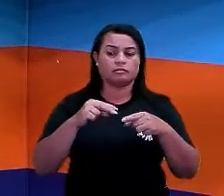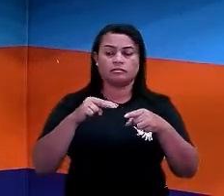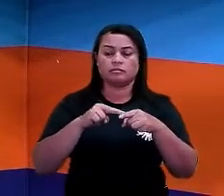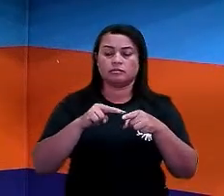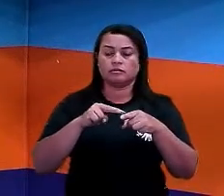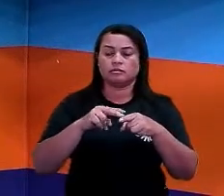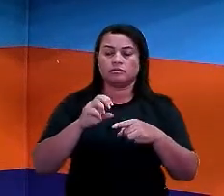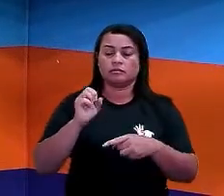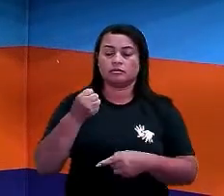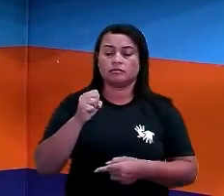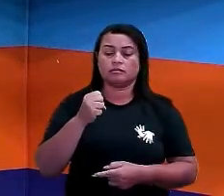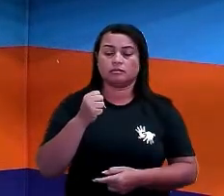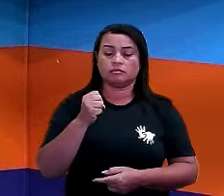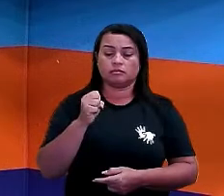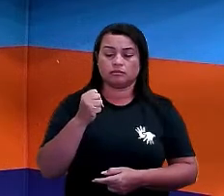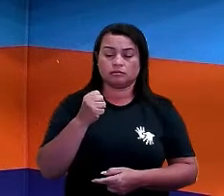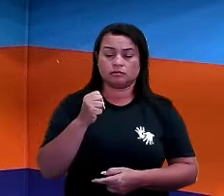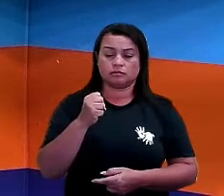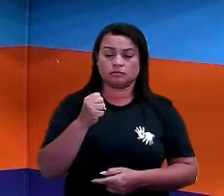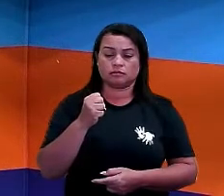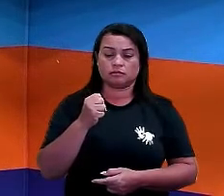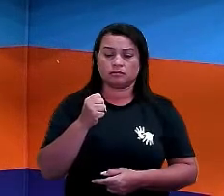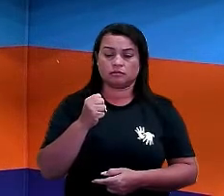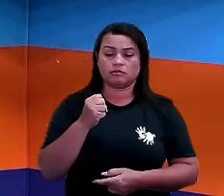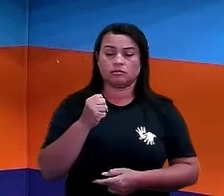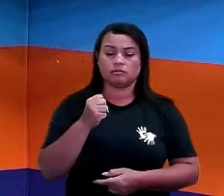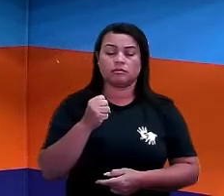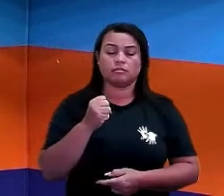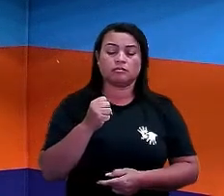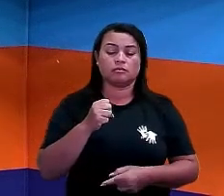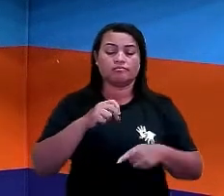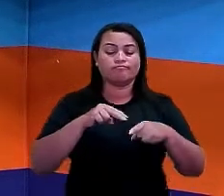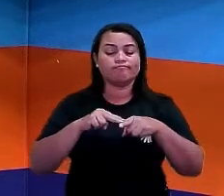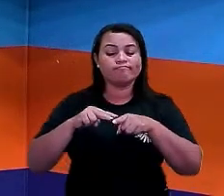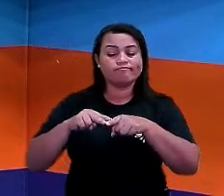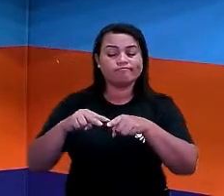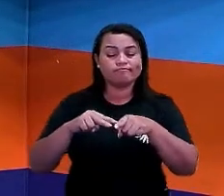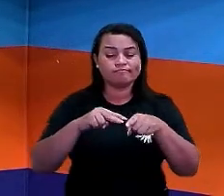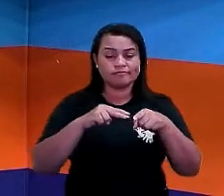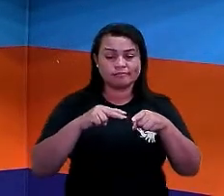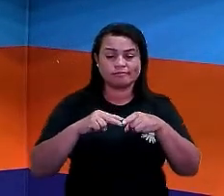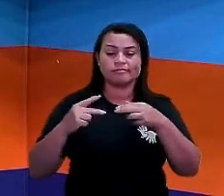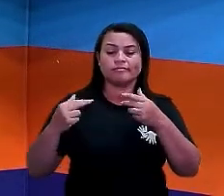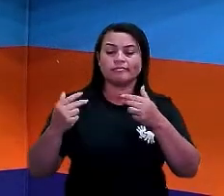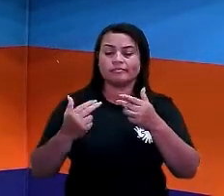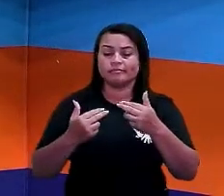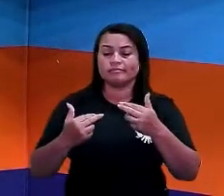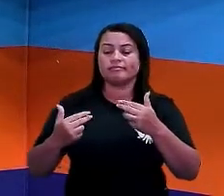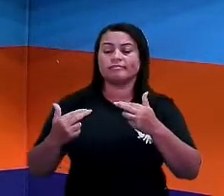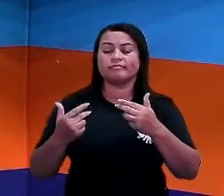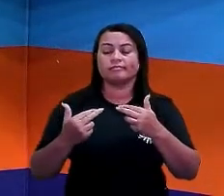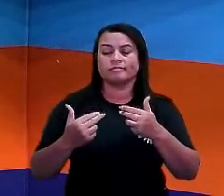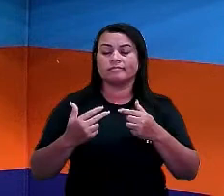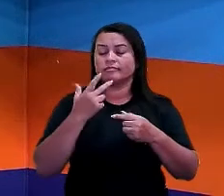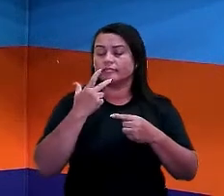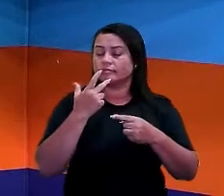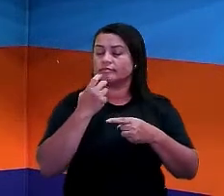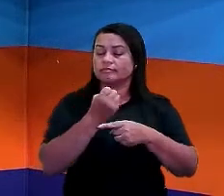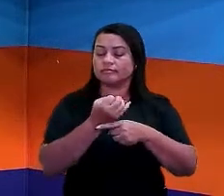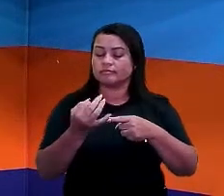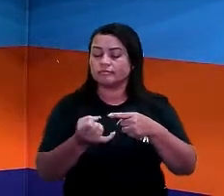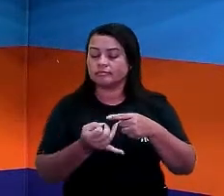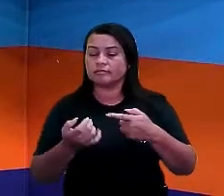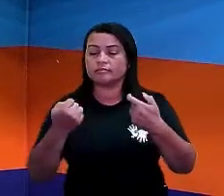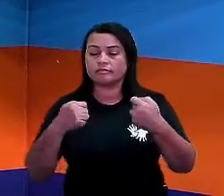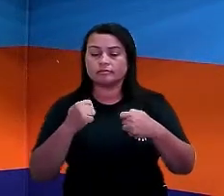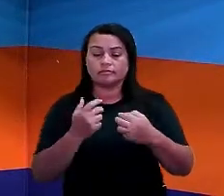em 8 pedaços, né? 8 fatias. São iguais? Sim, porque a gente está falando de fração, então tem que